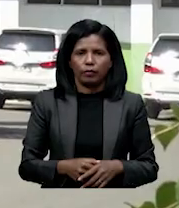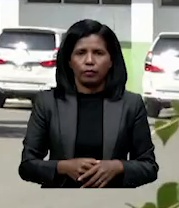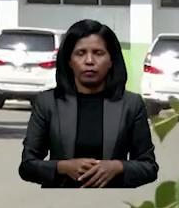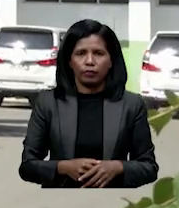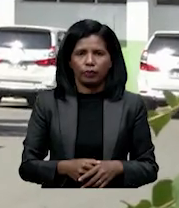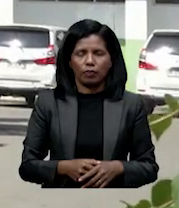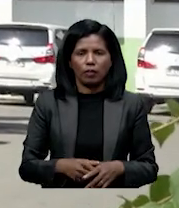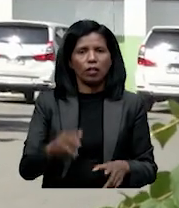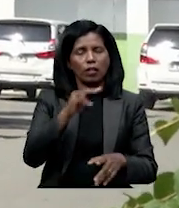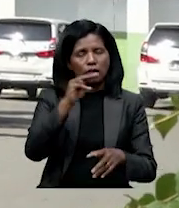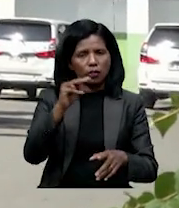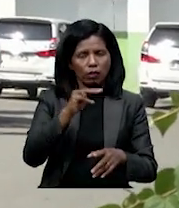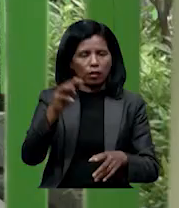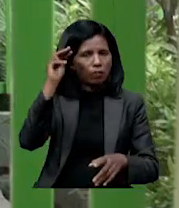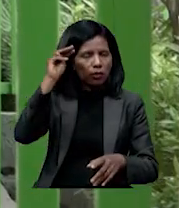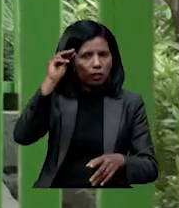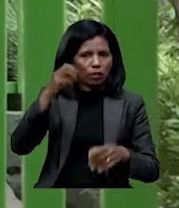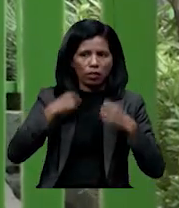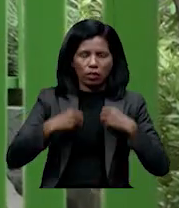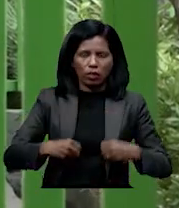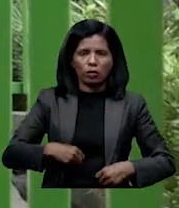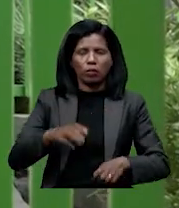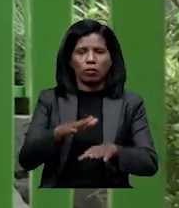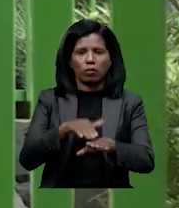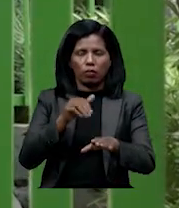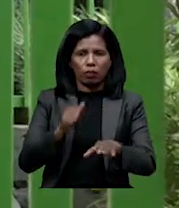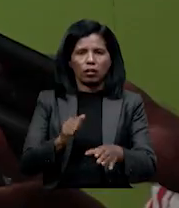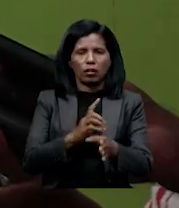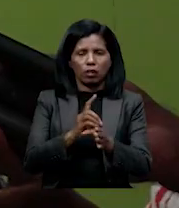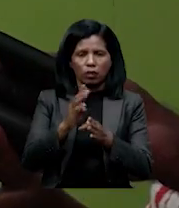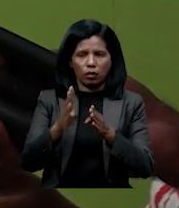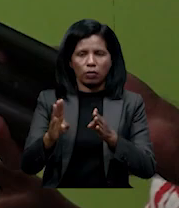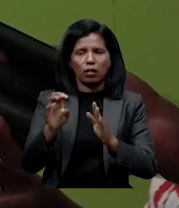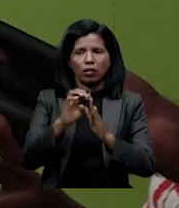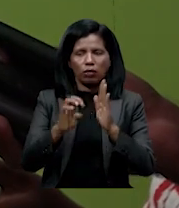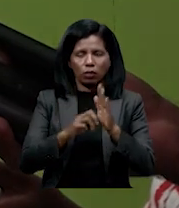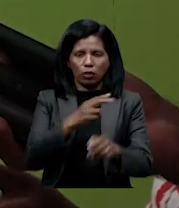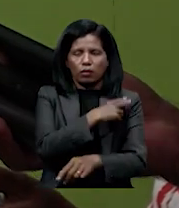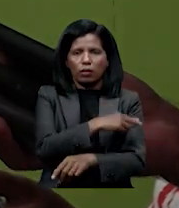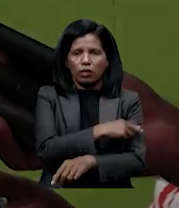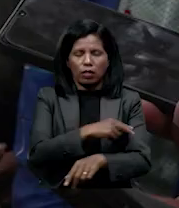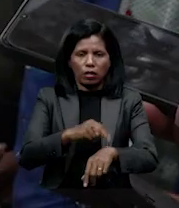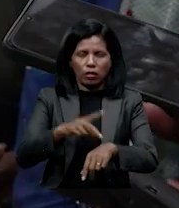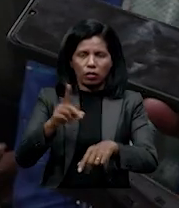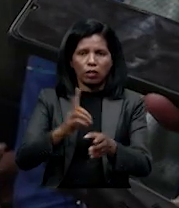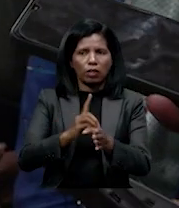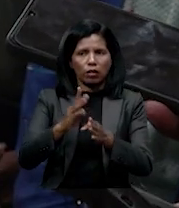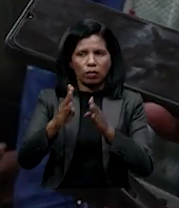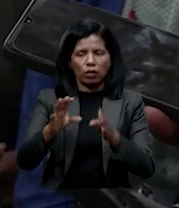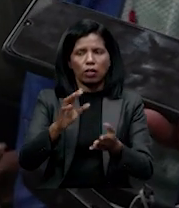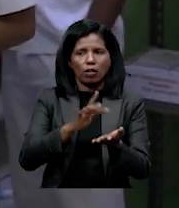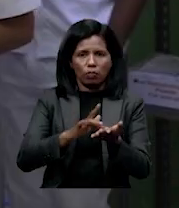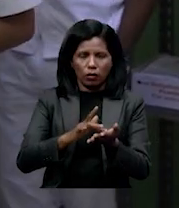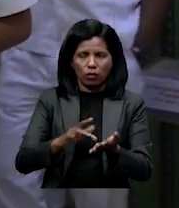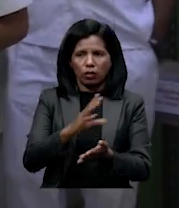Ia segunda-feira ne, Ministério Saúde bolo urgentemente Diretor Executivo Hospital Nacional no Diretor Nacional Farmácia